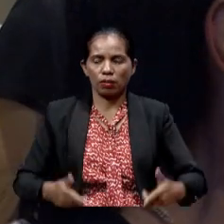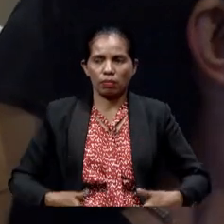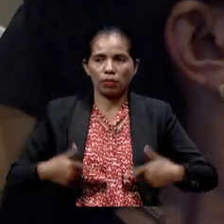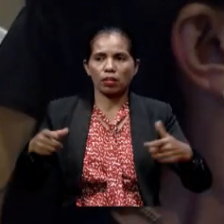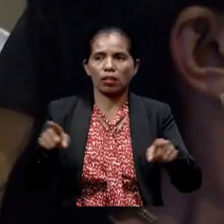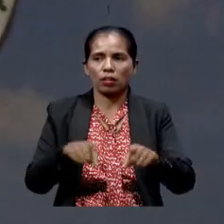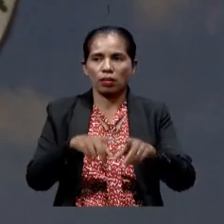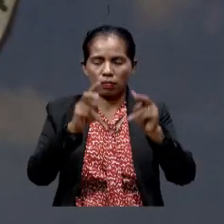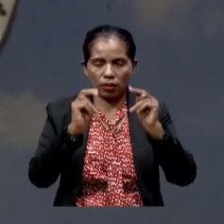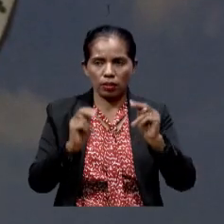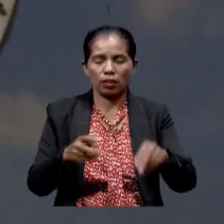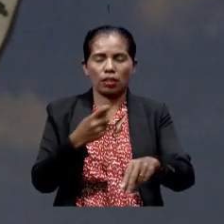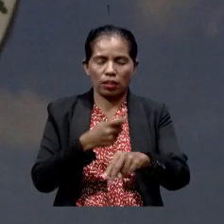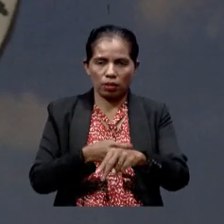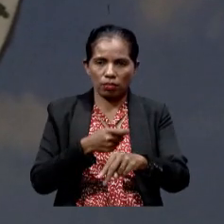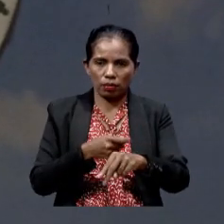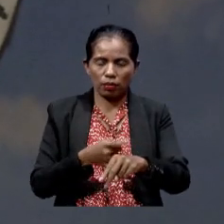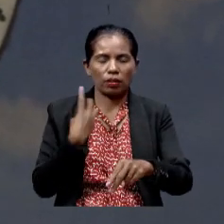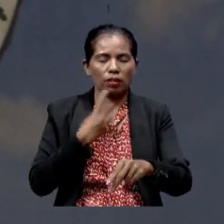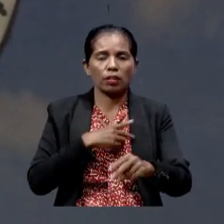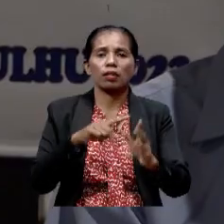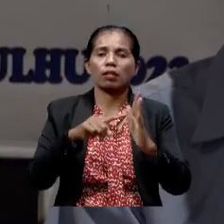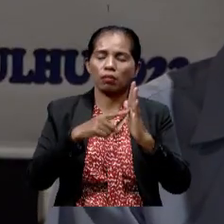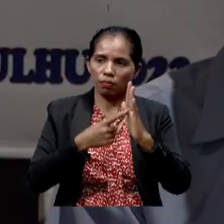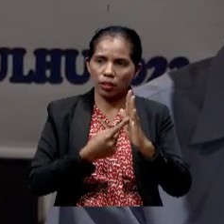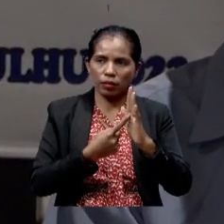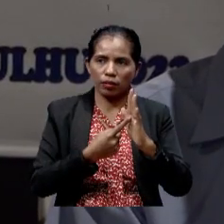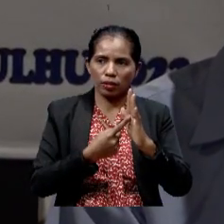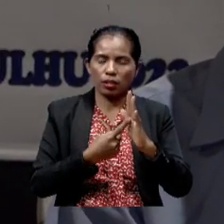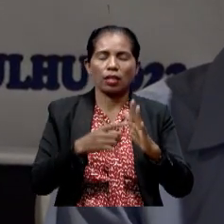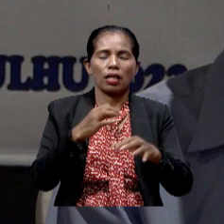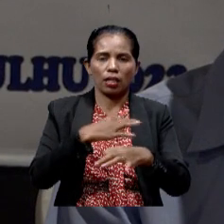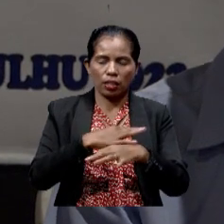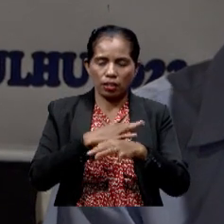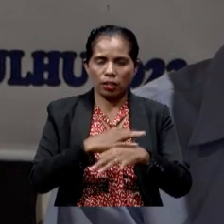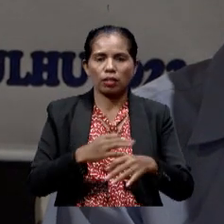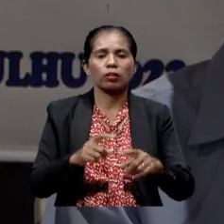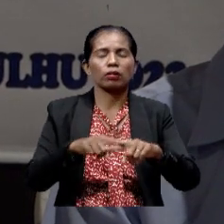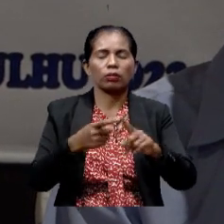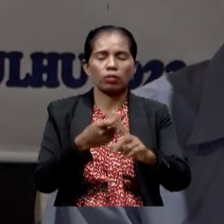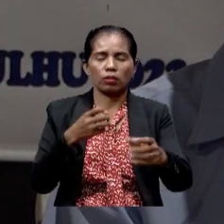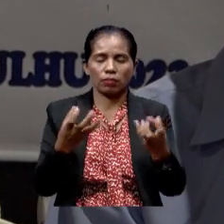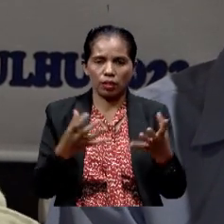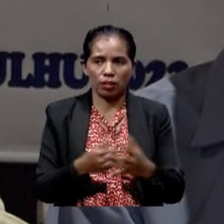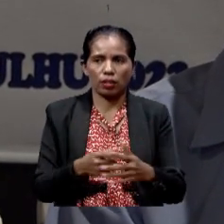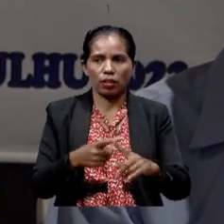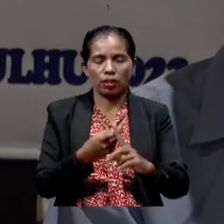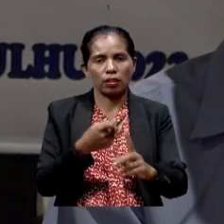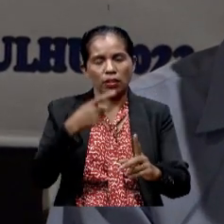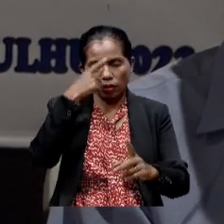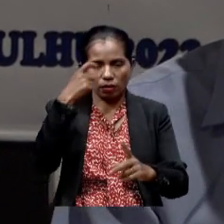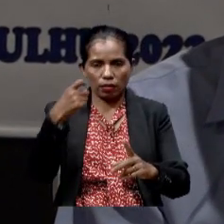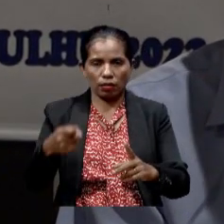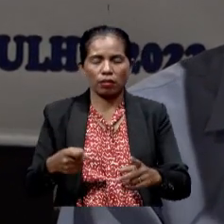é precisa tempo nem bem maca ita começa recupera, recupera são nem hoje oi oi, tamba cofe nem halu destruição